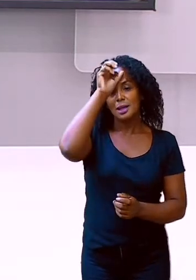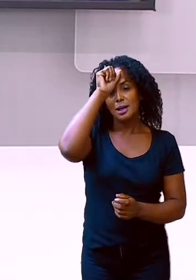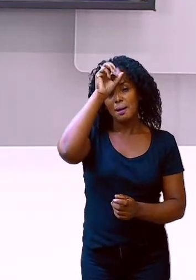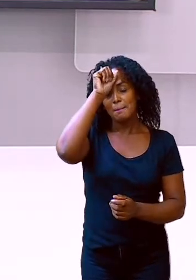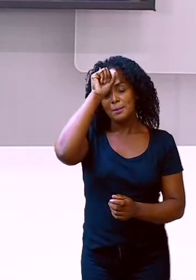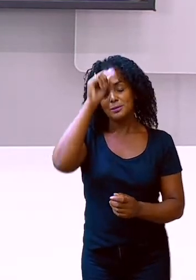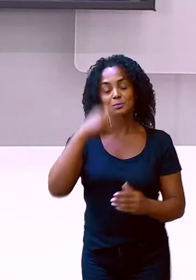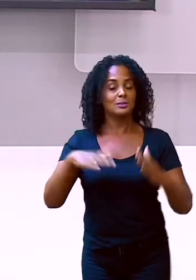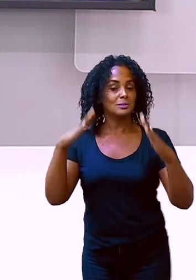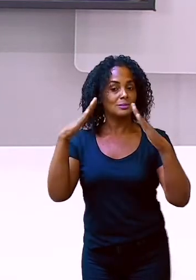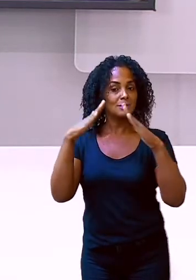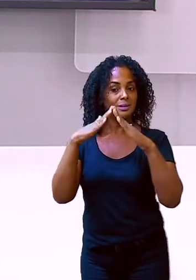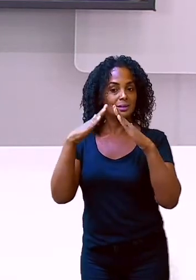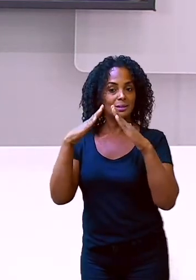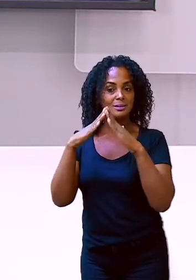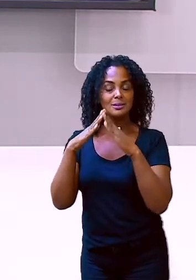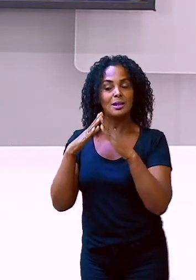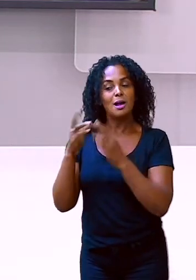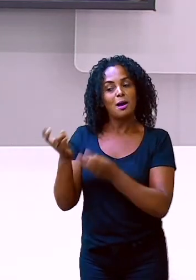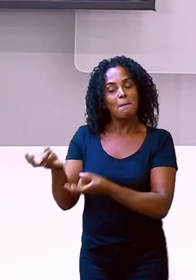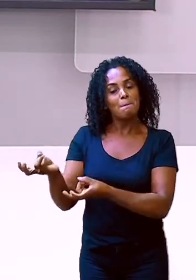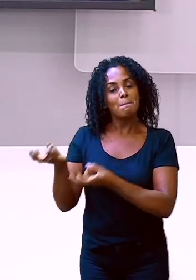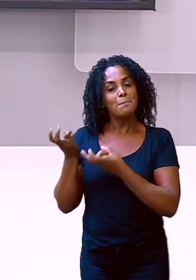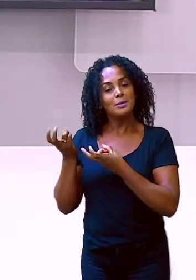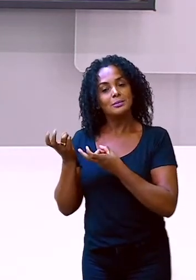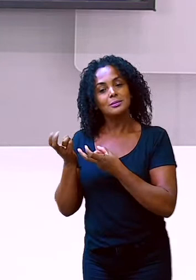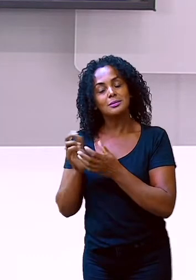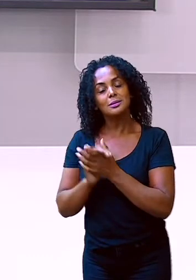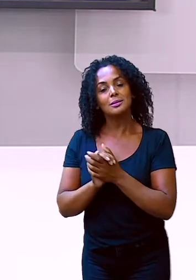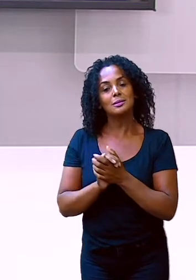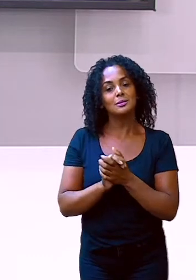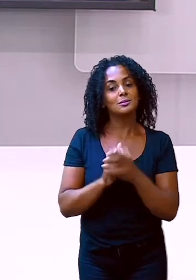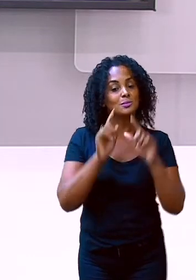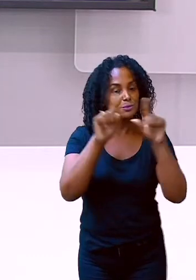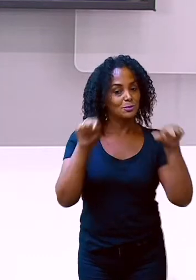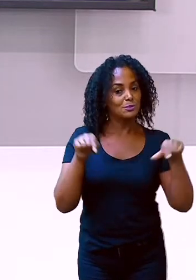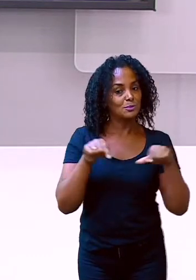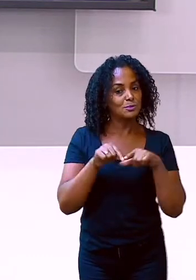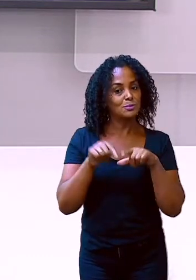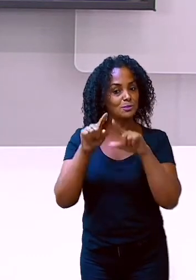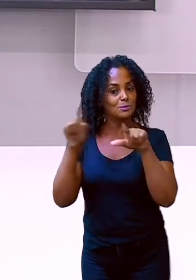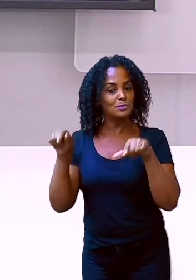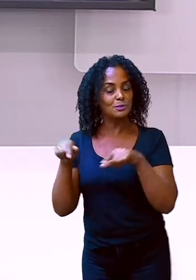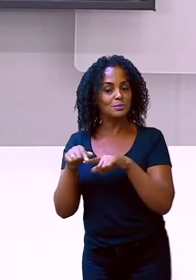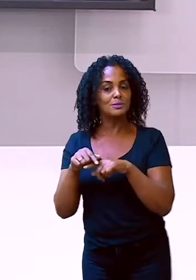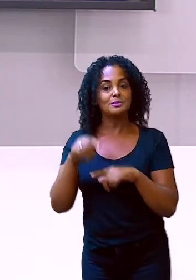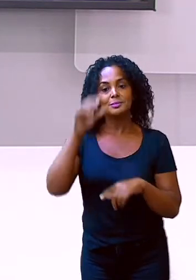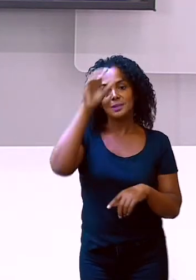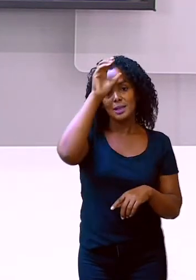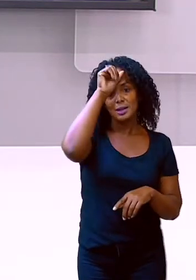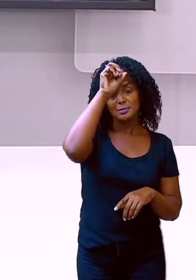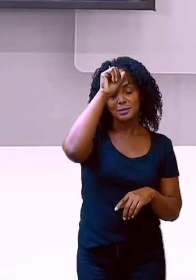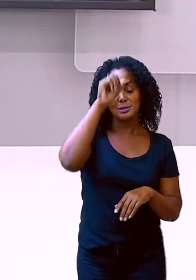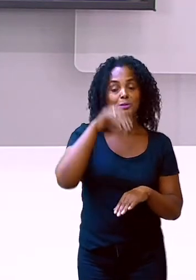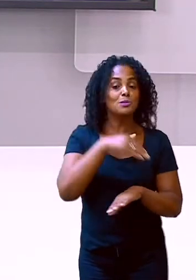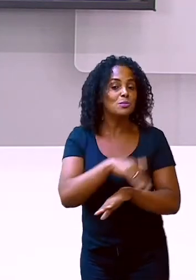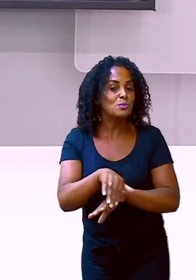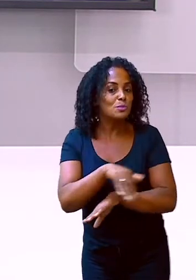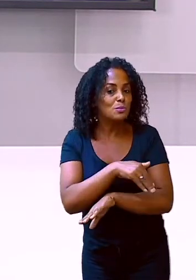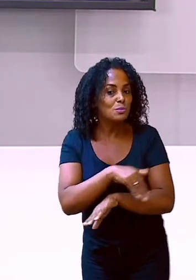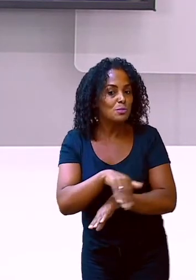nossa casa, observar os cômodos, não é isso mesmo? Aprendemos sobre a nossa